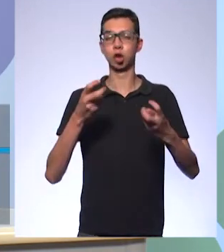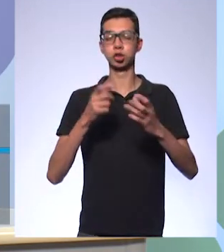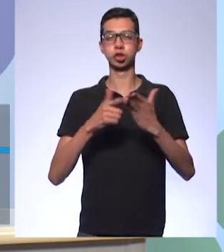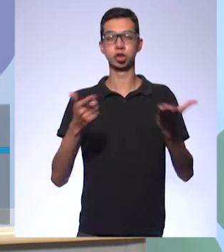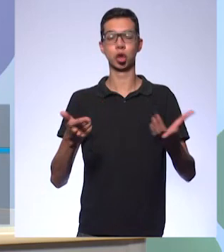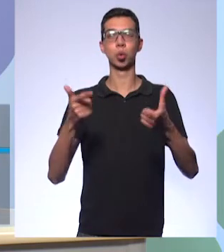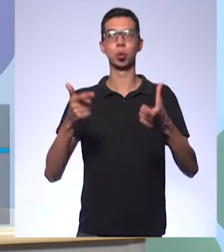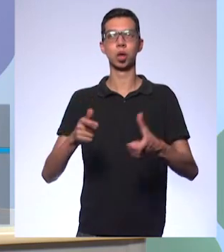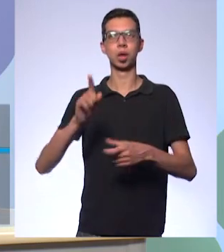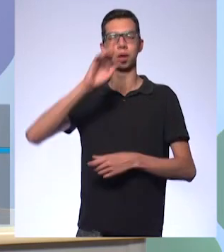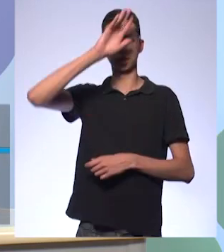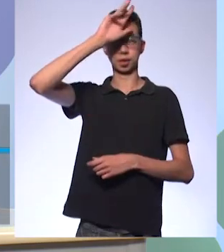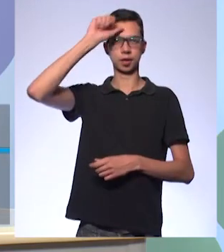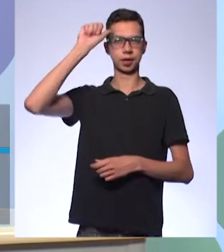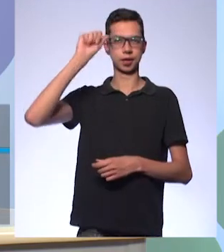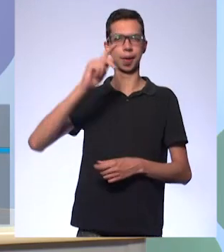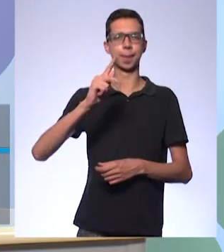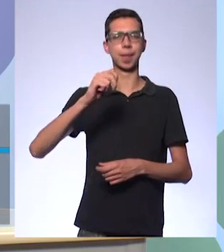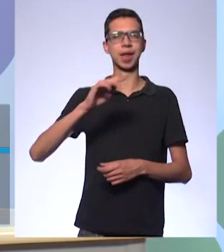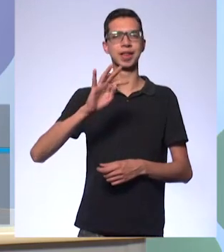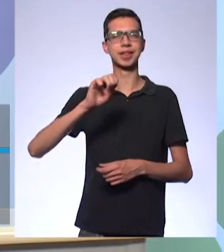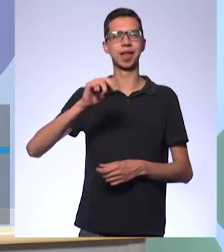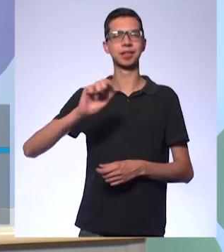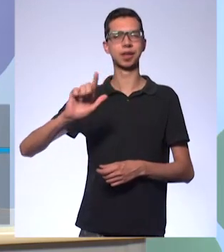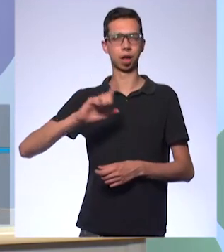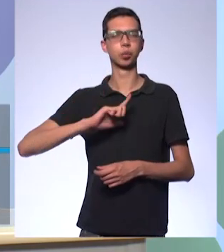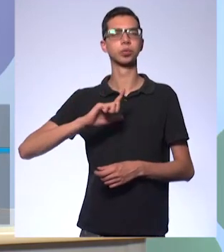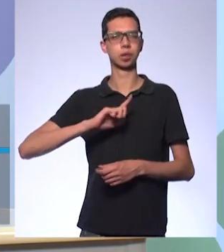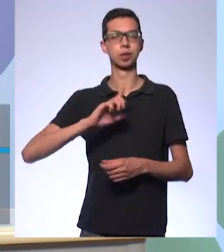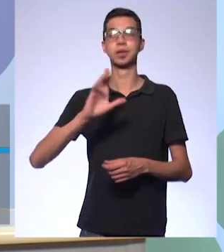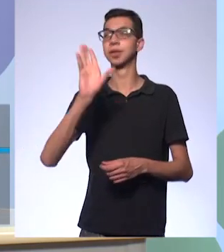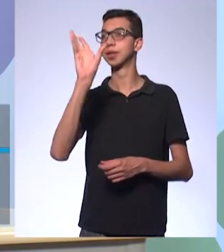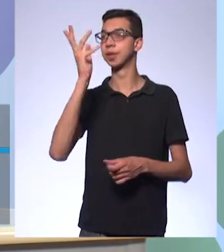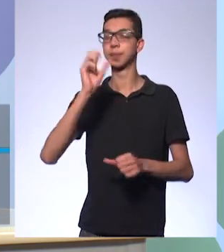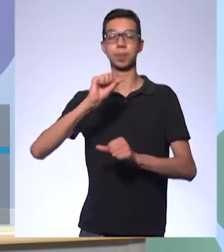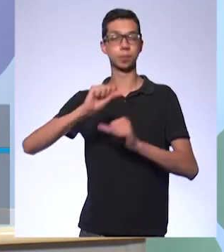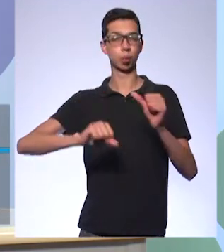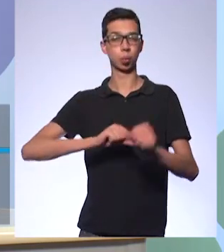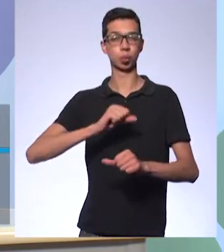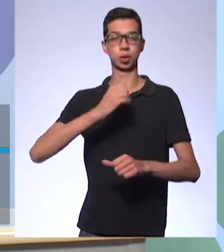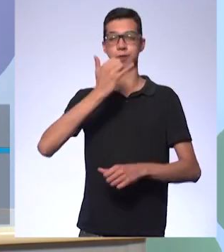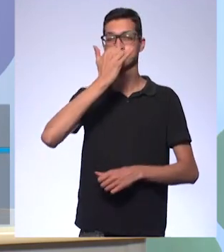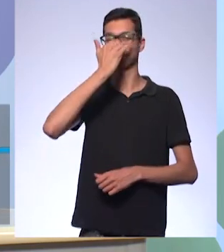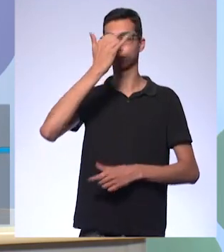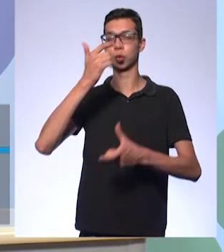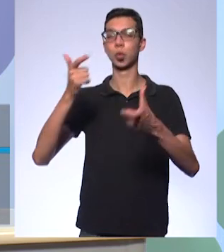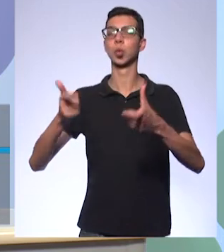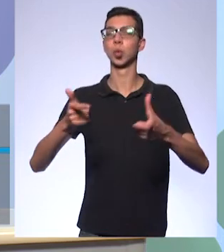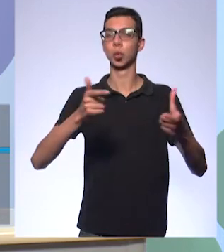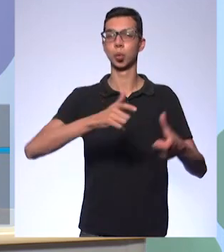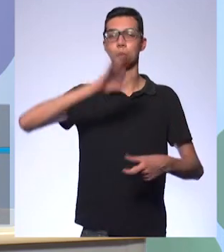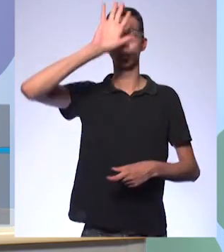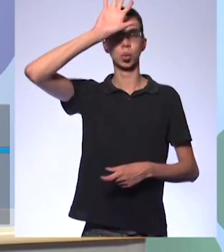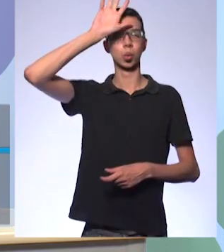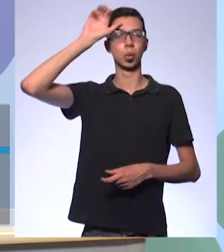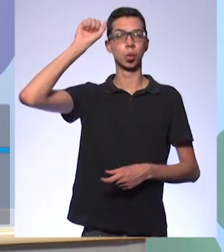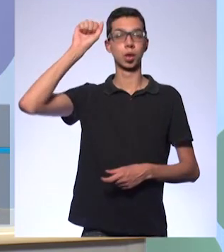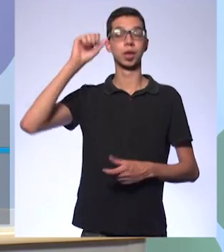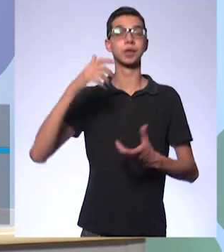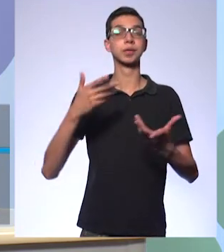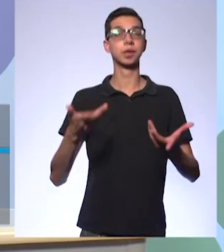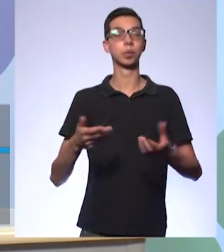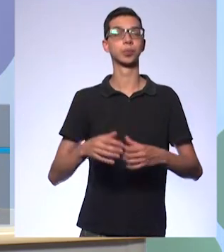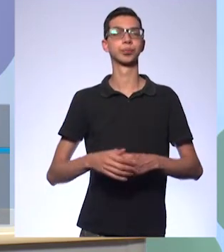Pantanal, por exemplo, que as mudanças climáticas têm afetado o clima lá do Pantanal, da região pantaneira. E aí o que acontece?